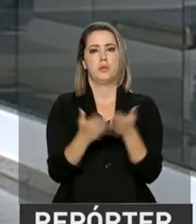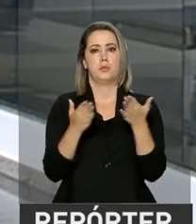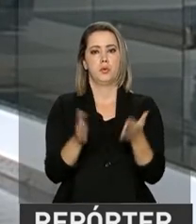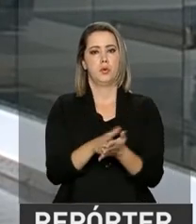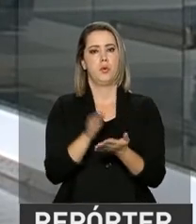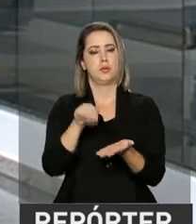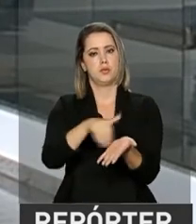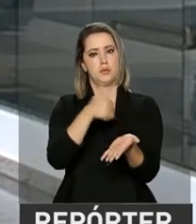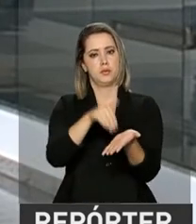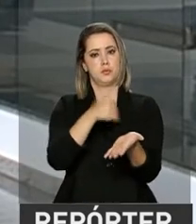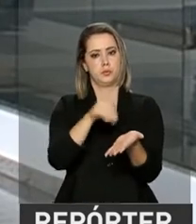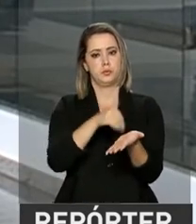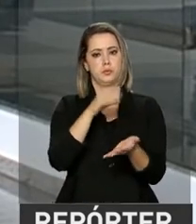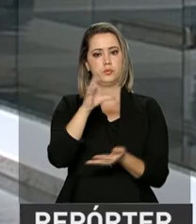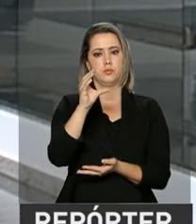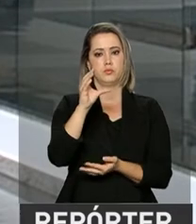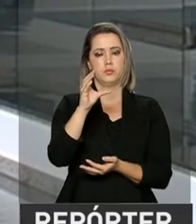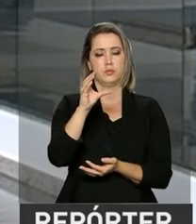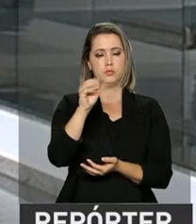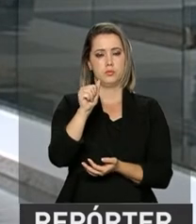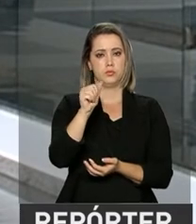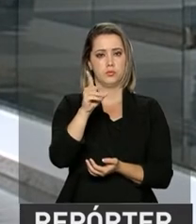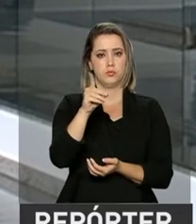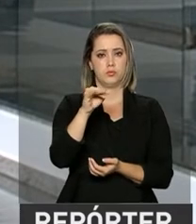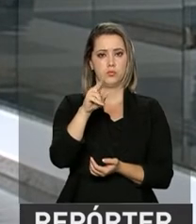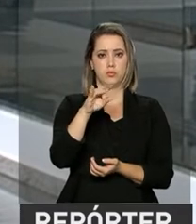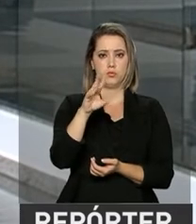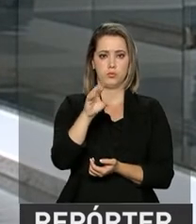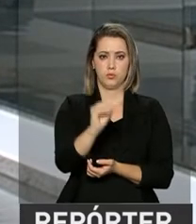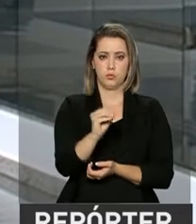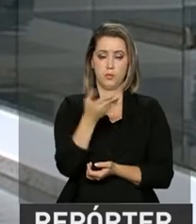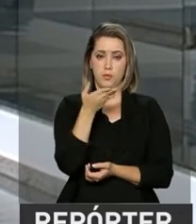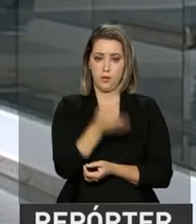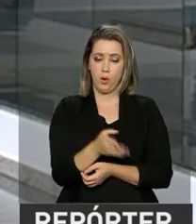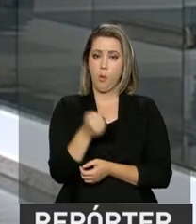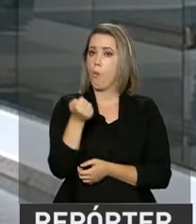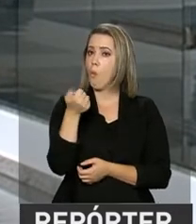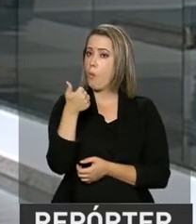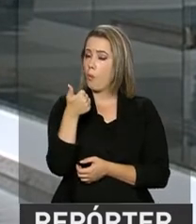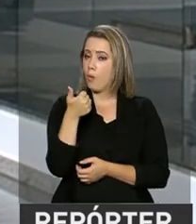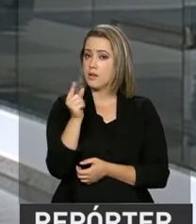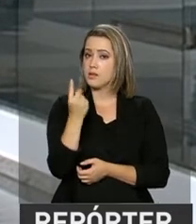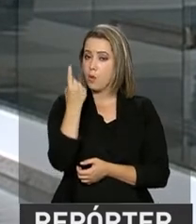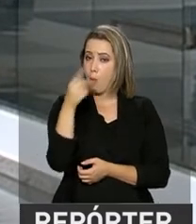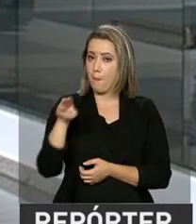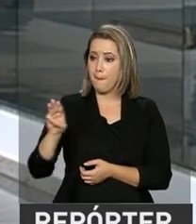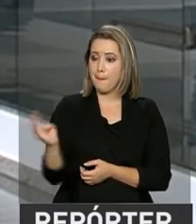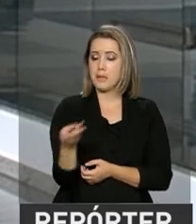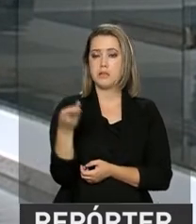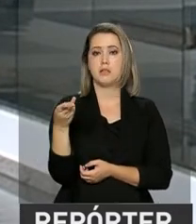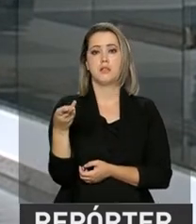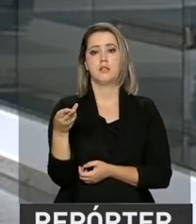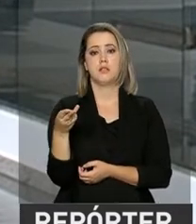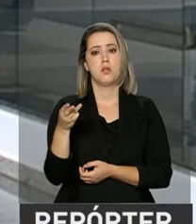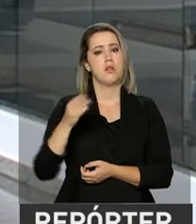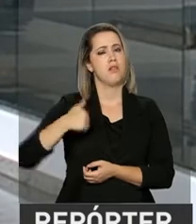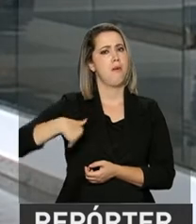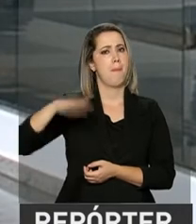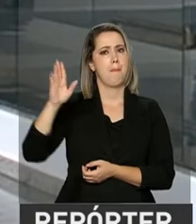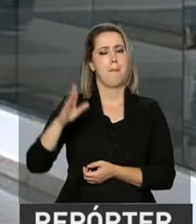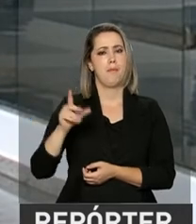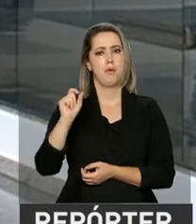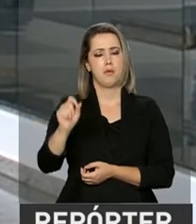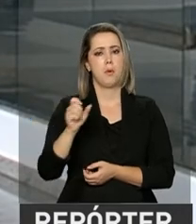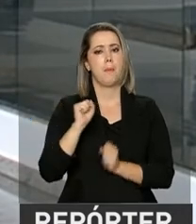inscritas no cadastro único do governo federal quase um milhão e quinhentos mil e candidatos ainda